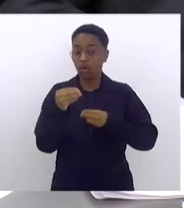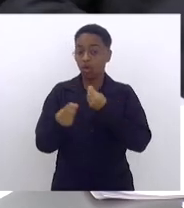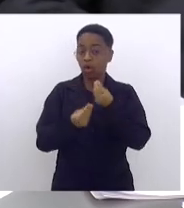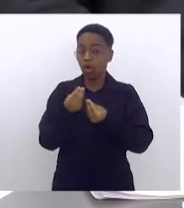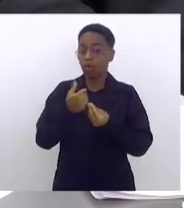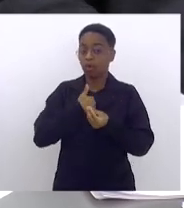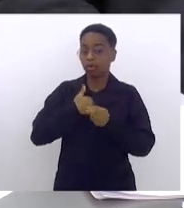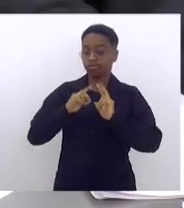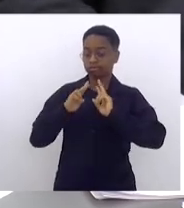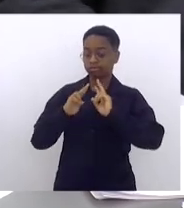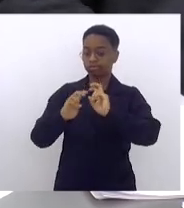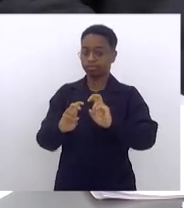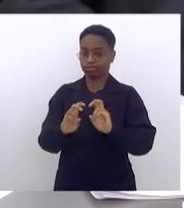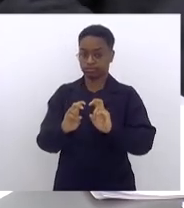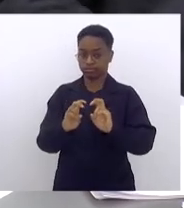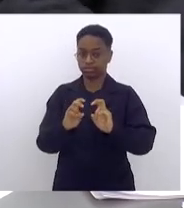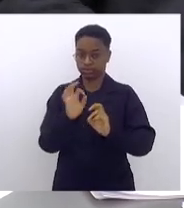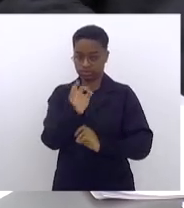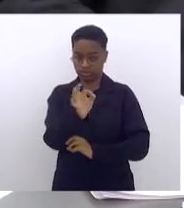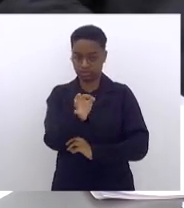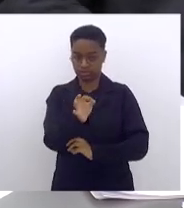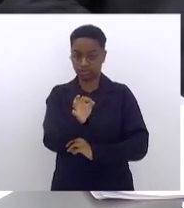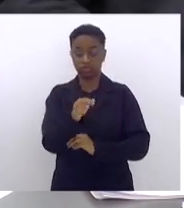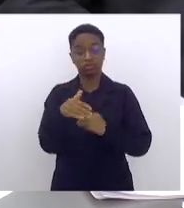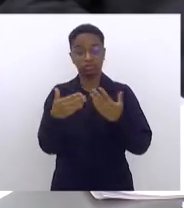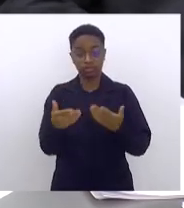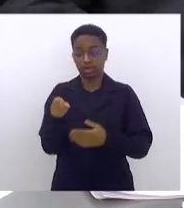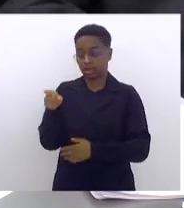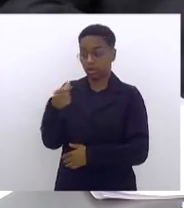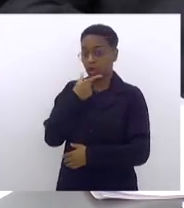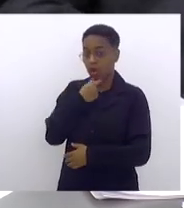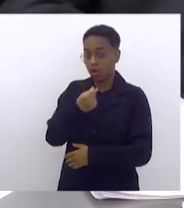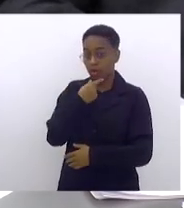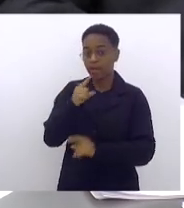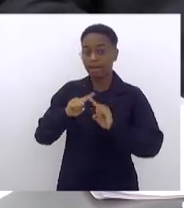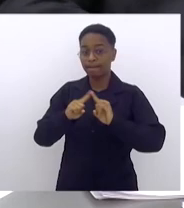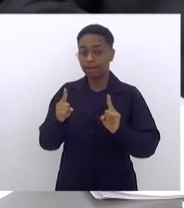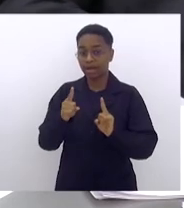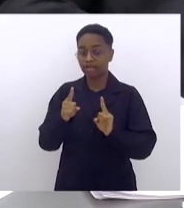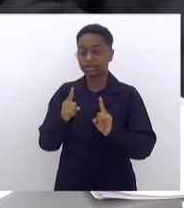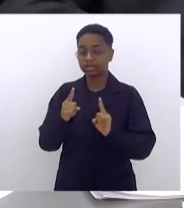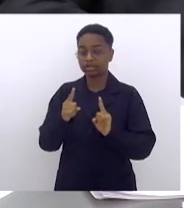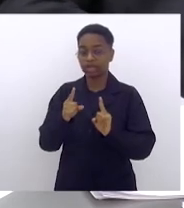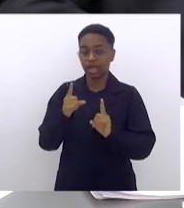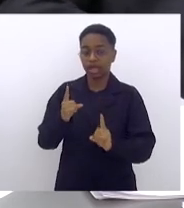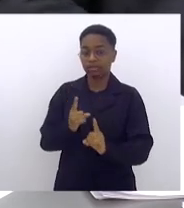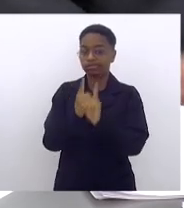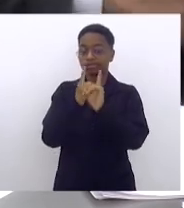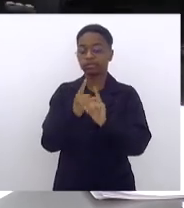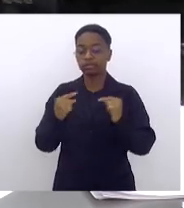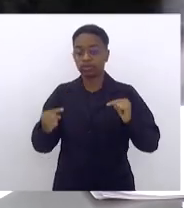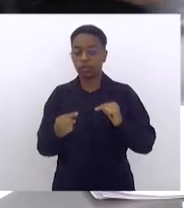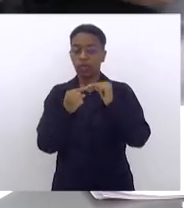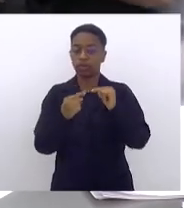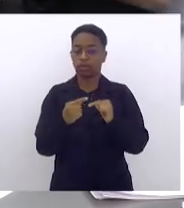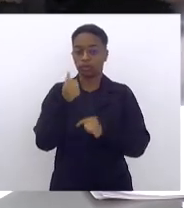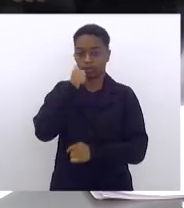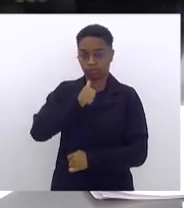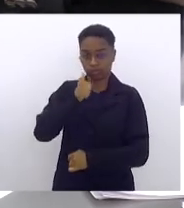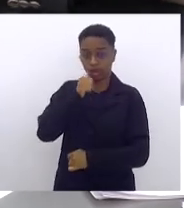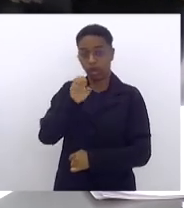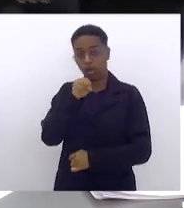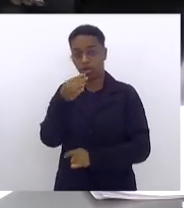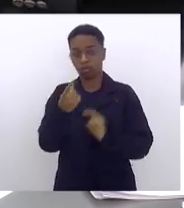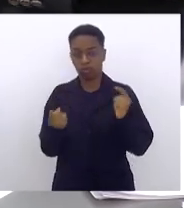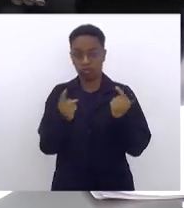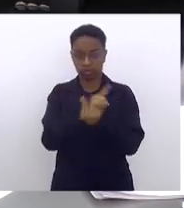eu me identifico, não é? Então, ele é homem, mas ele se identifica com o gênero feminino, ou ao